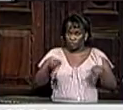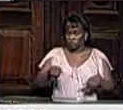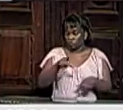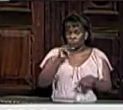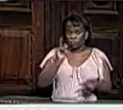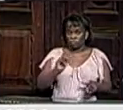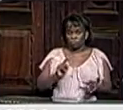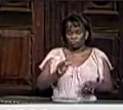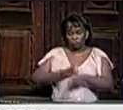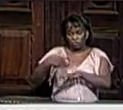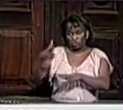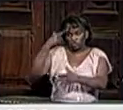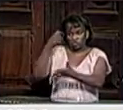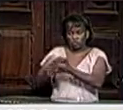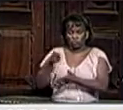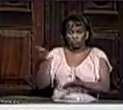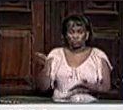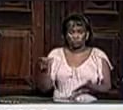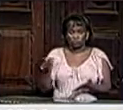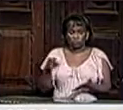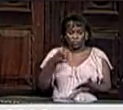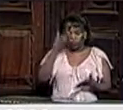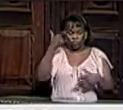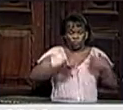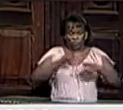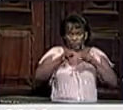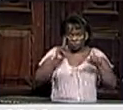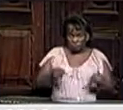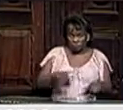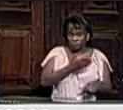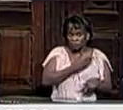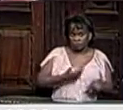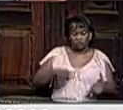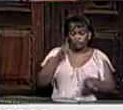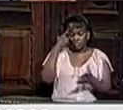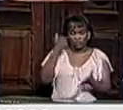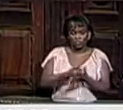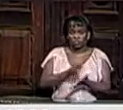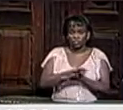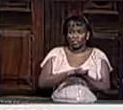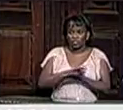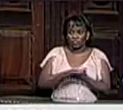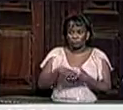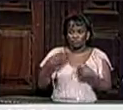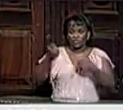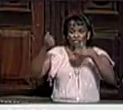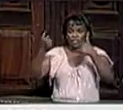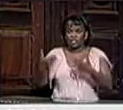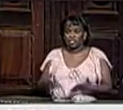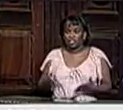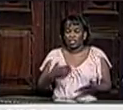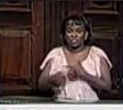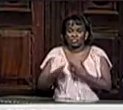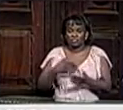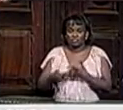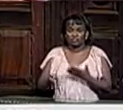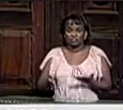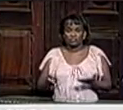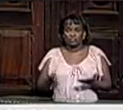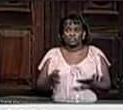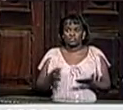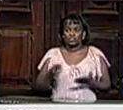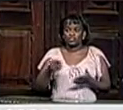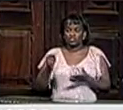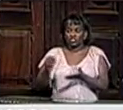decidiu. Ele não decidiu se o Estado devia gastar por conta em cima